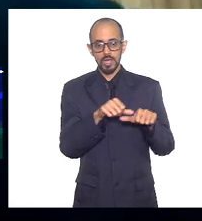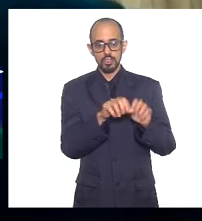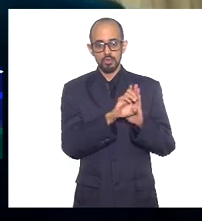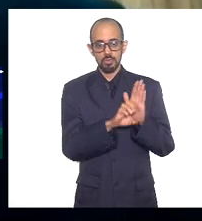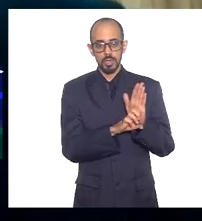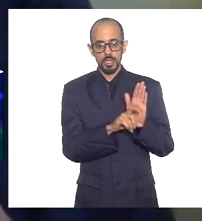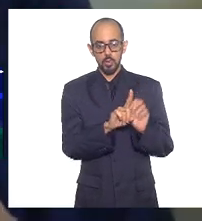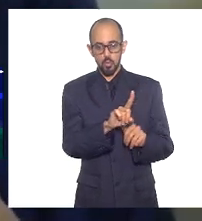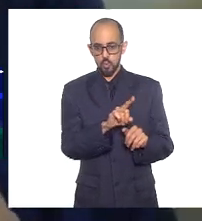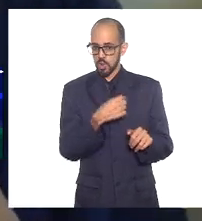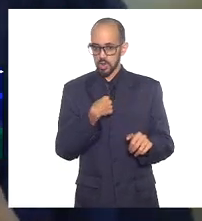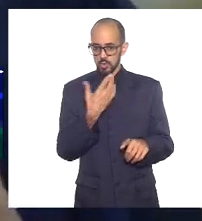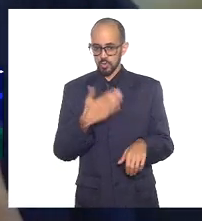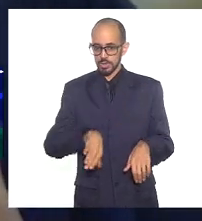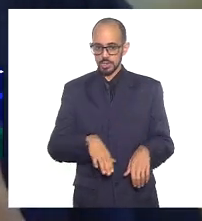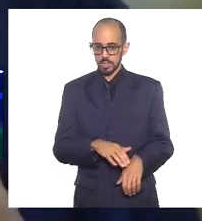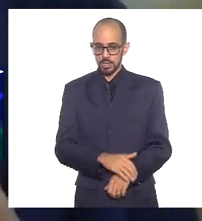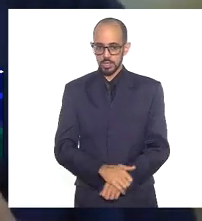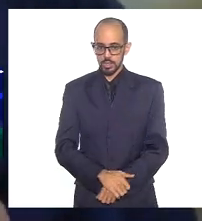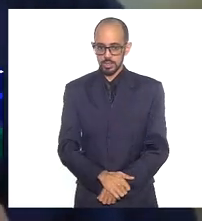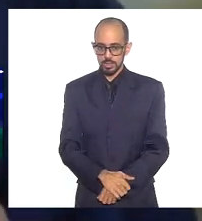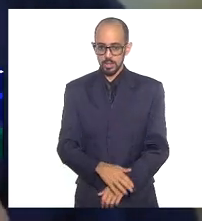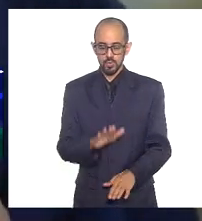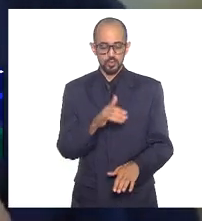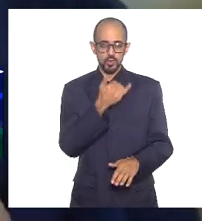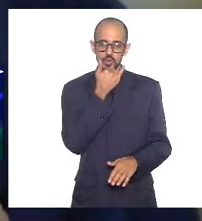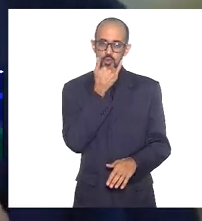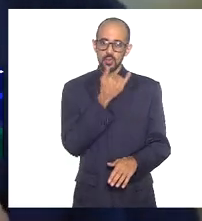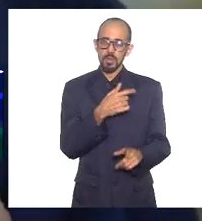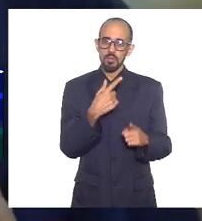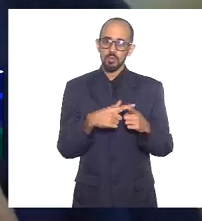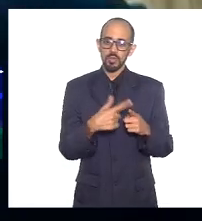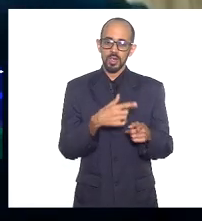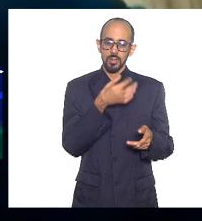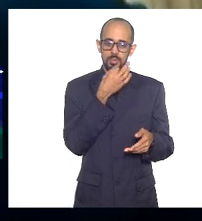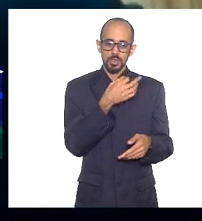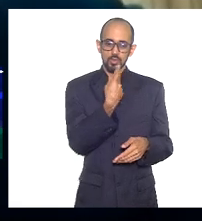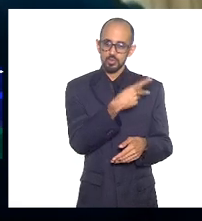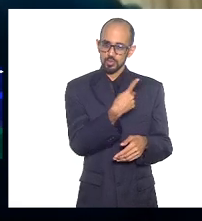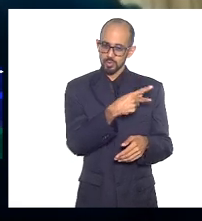então é que o parecer que eu tinha de vossa excelência não